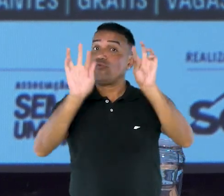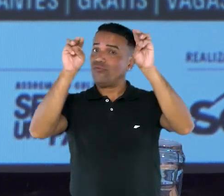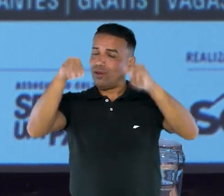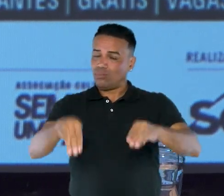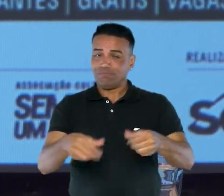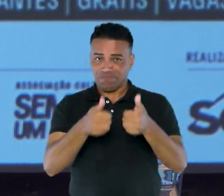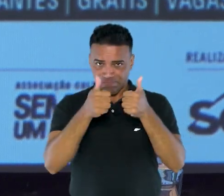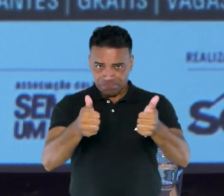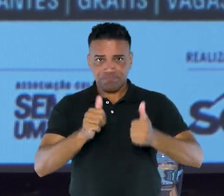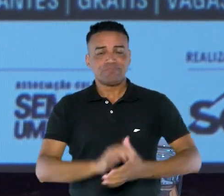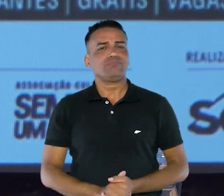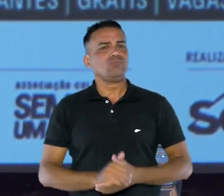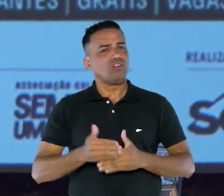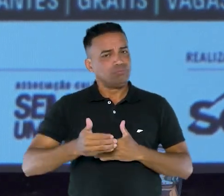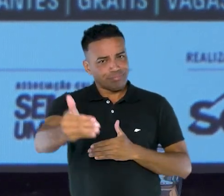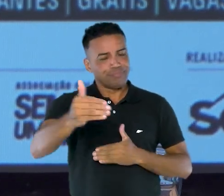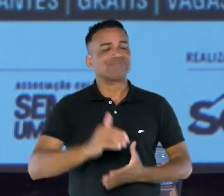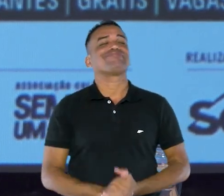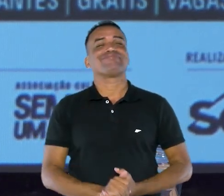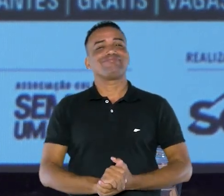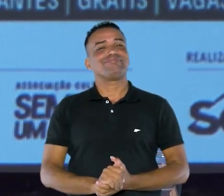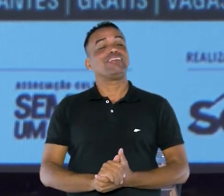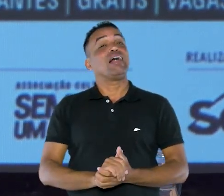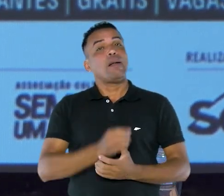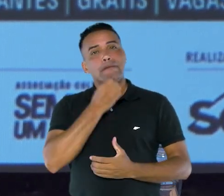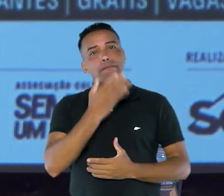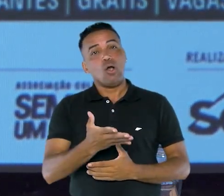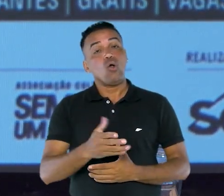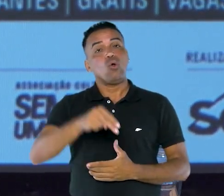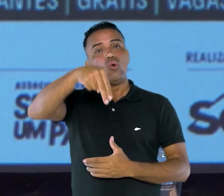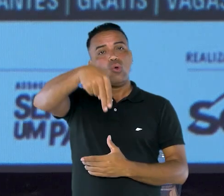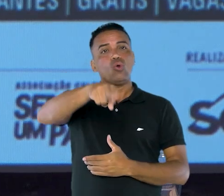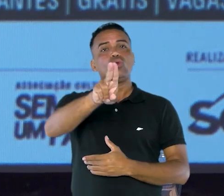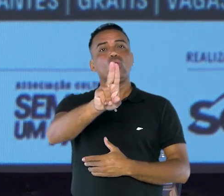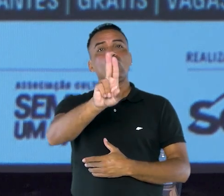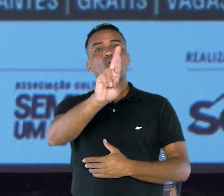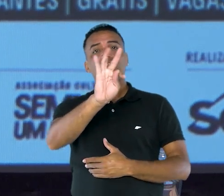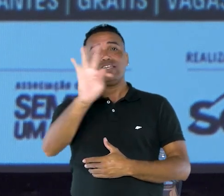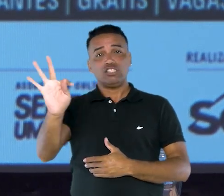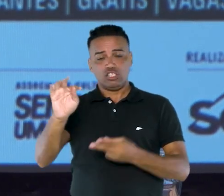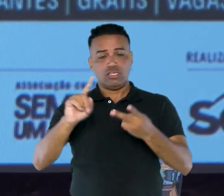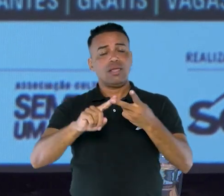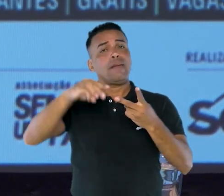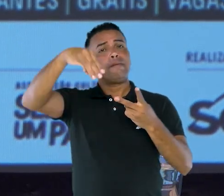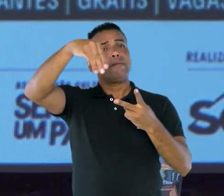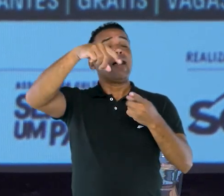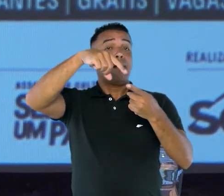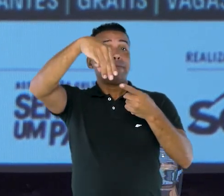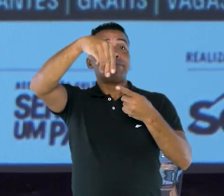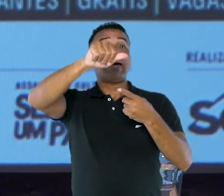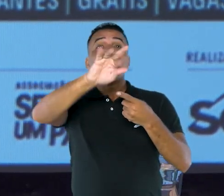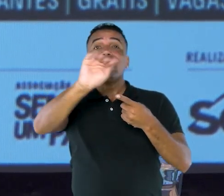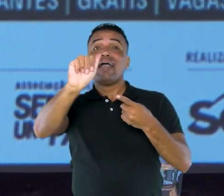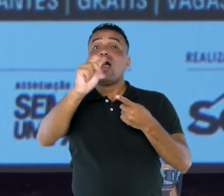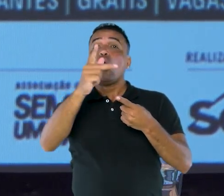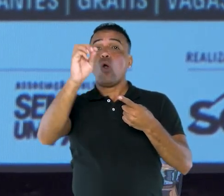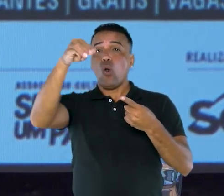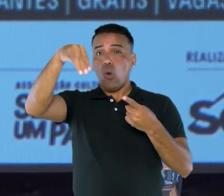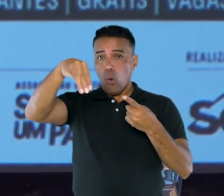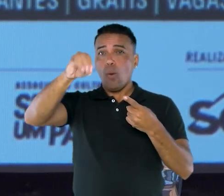perguntar. Tudo bem? Então, vamos começar. Bom, Nurit e Maria Homem, quando eu vi o